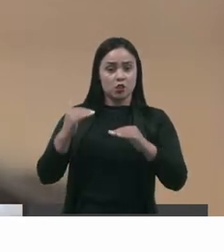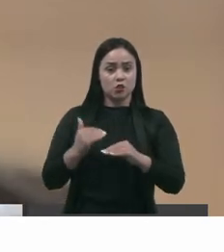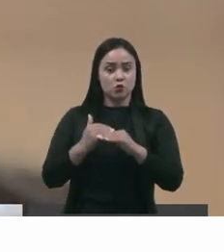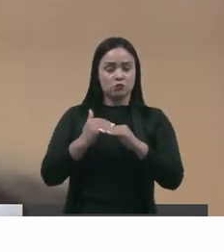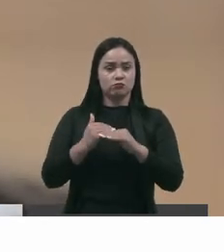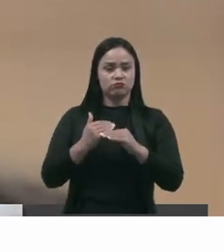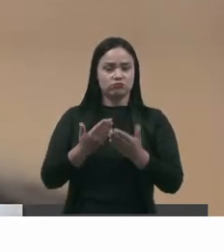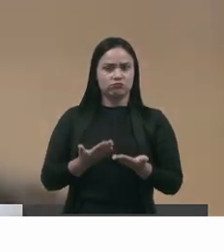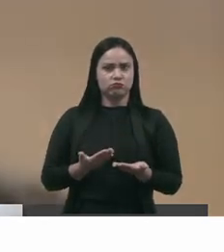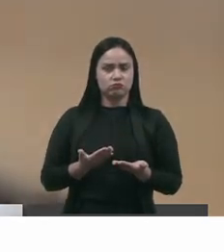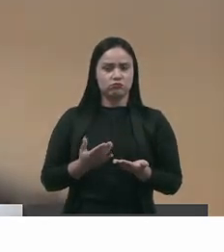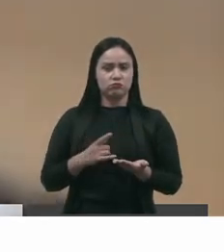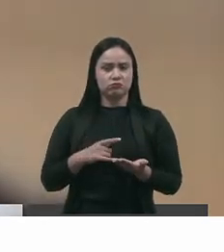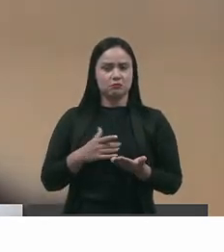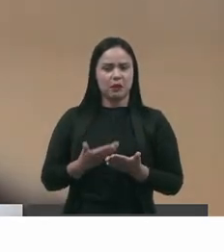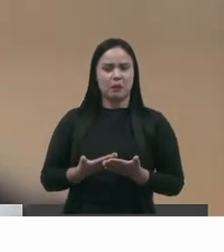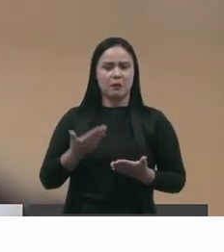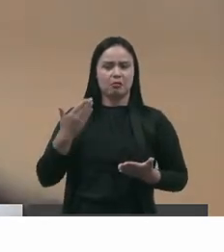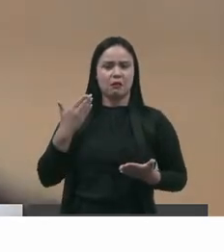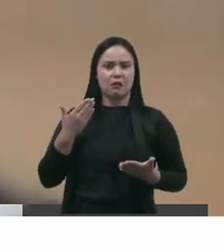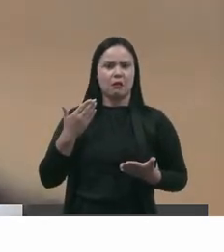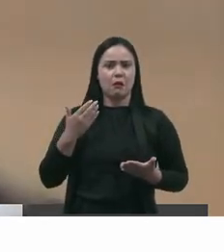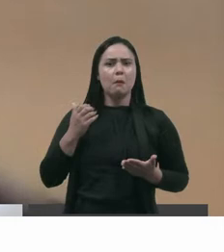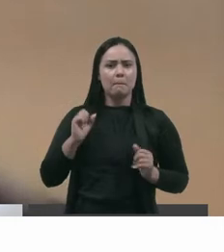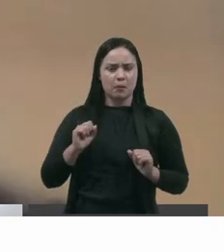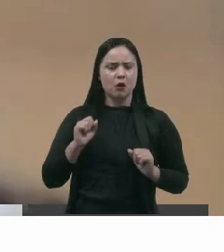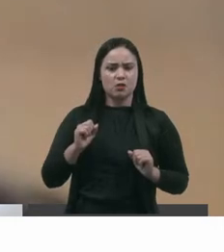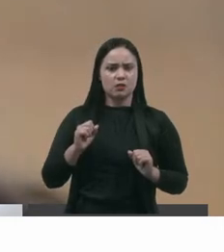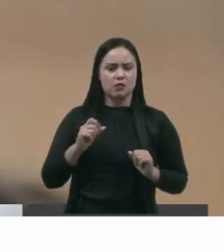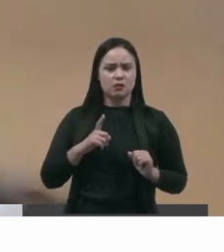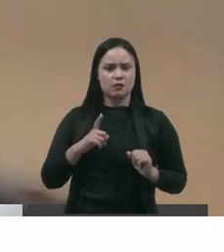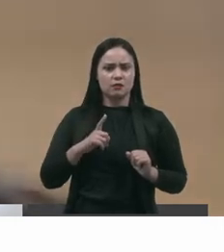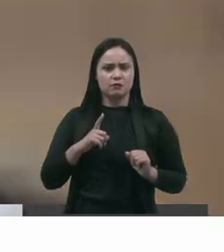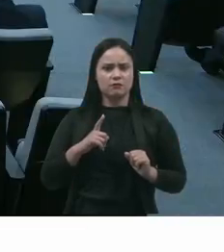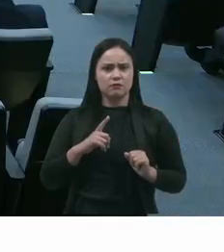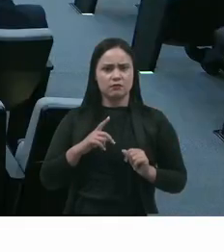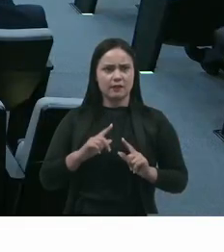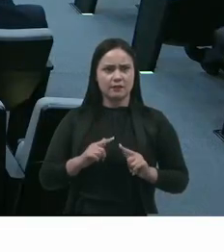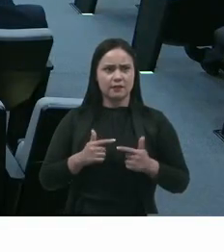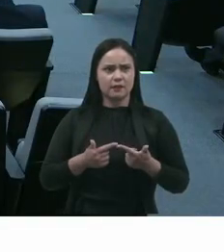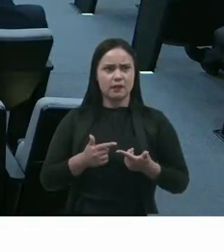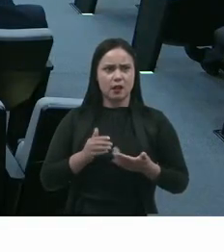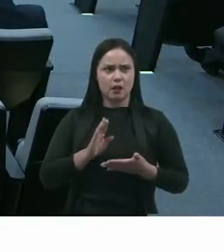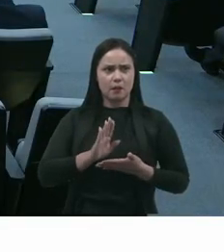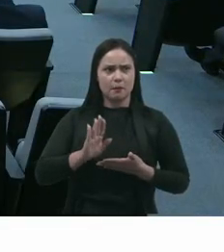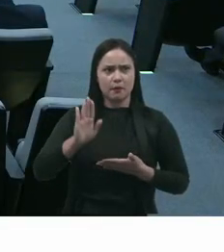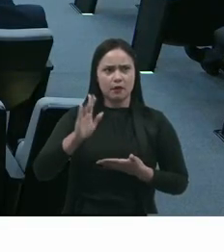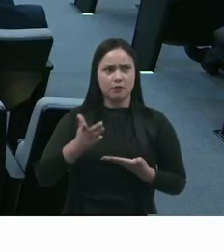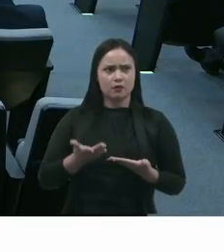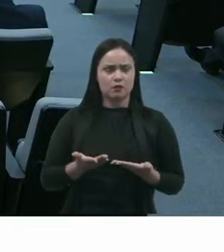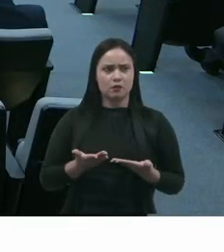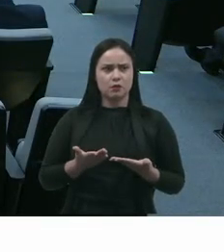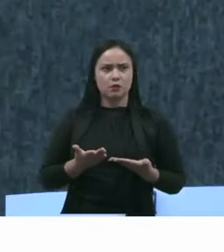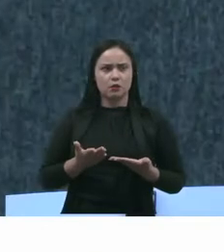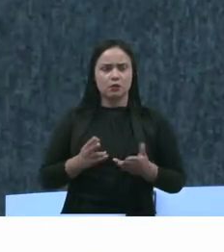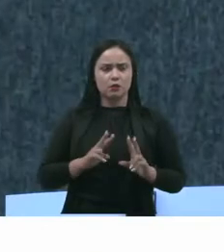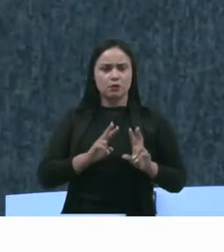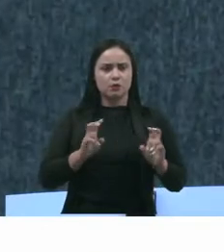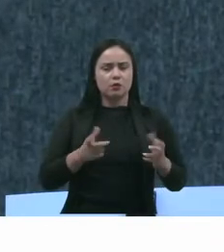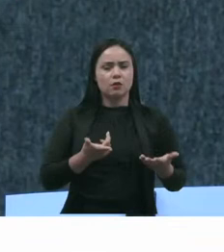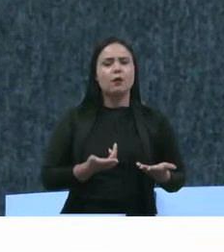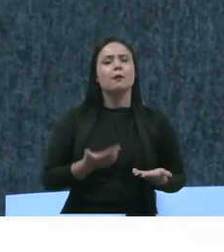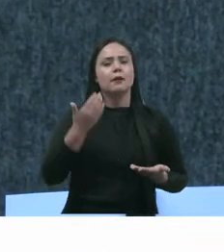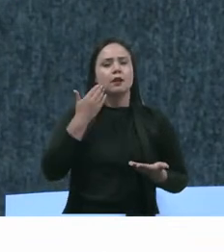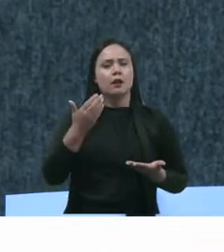superar, né, essa preliminar para que a gente possa enfrentar o mérito, presidente. Como obrigada, voto. Conselheiro João Paulo.